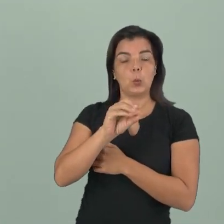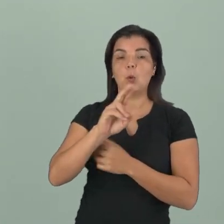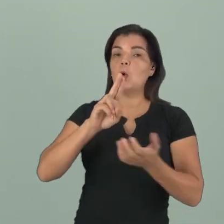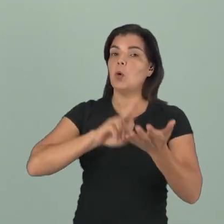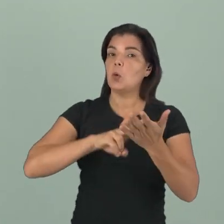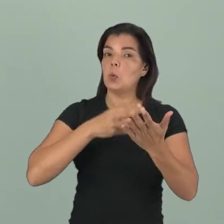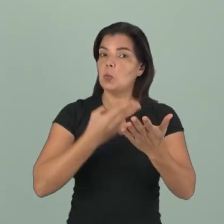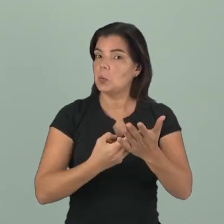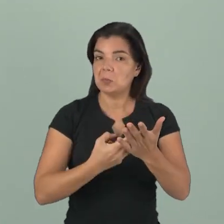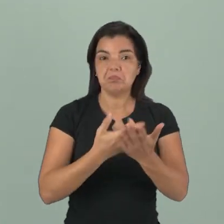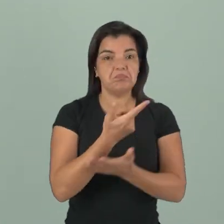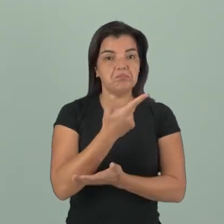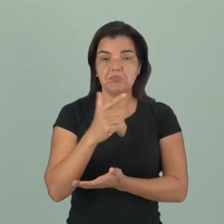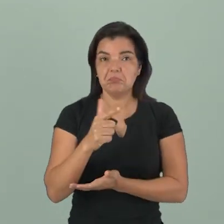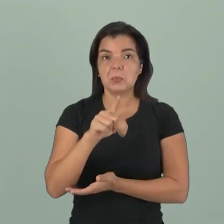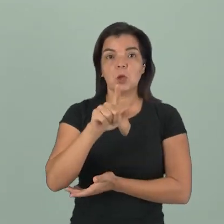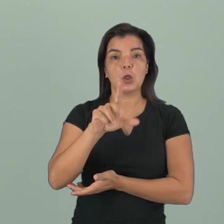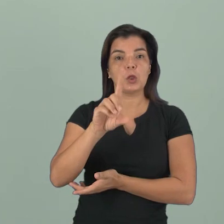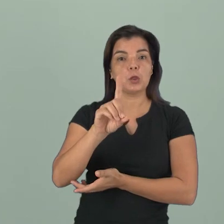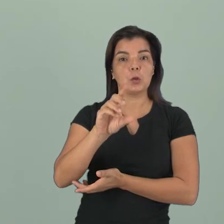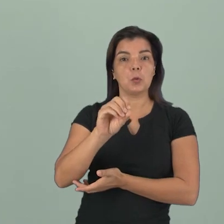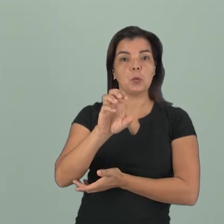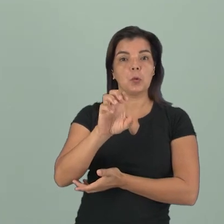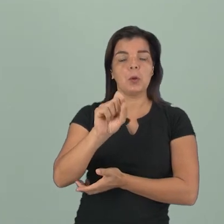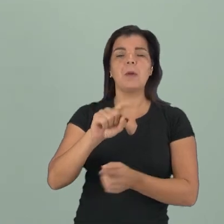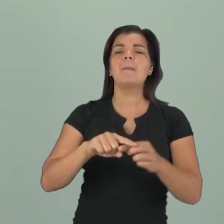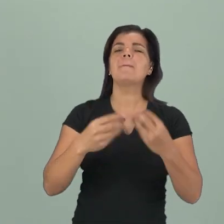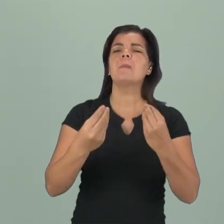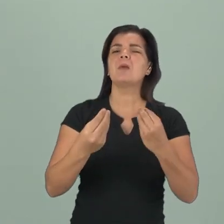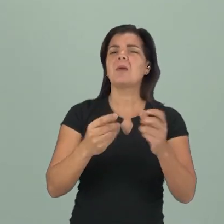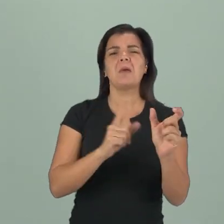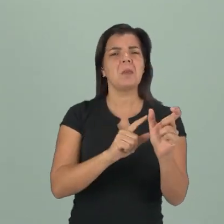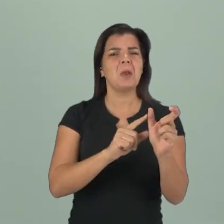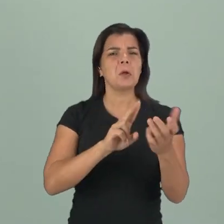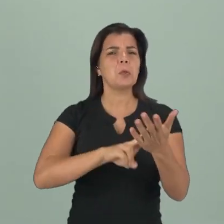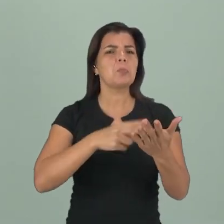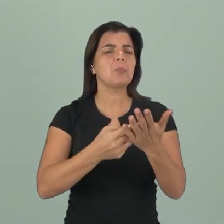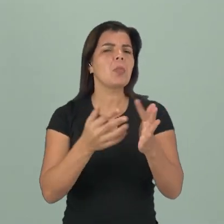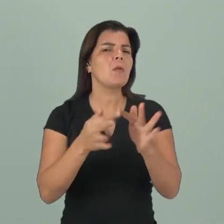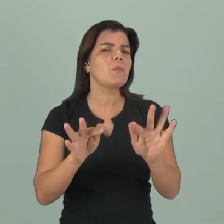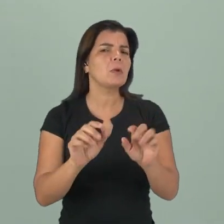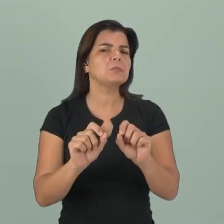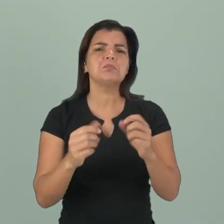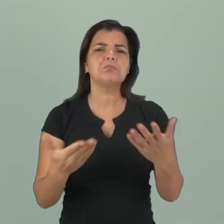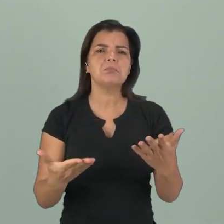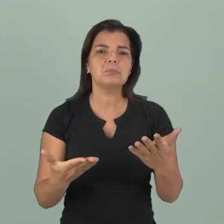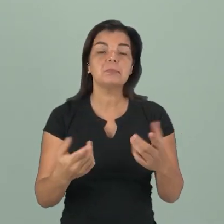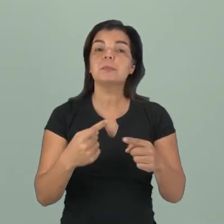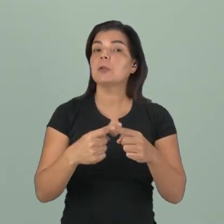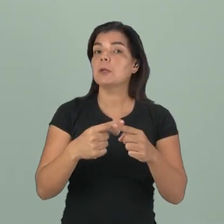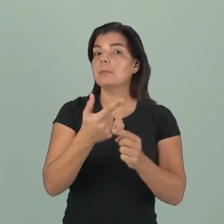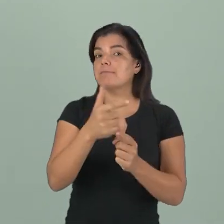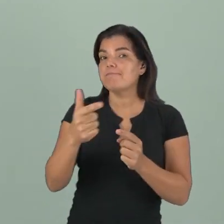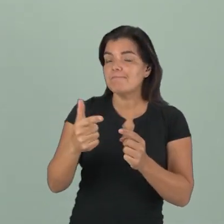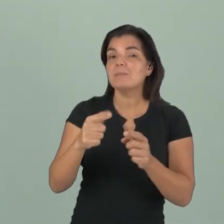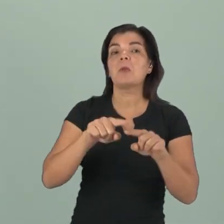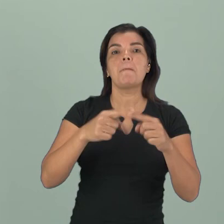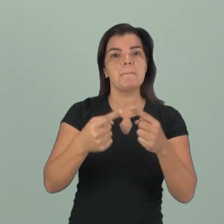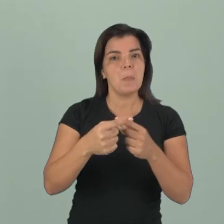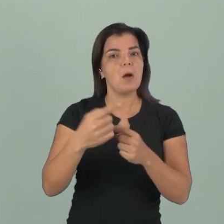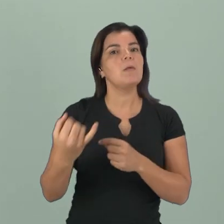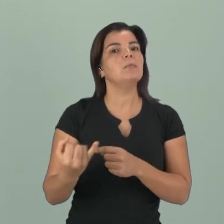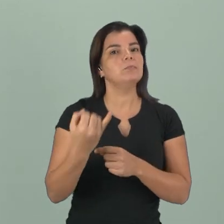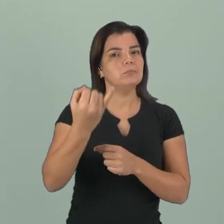têm tradução. Então, para que eu quero uma palavra que não tem tradução numa frase, hein? Ele não tem tradução, mas ele é